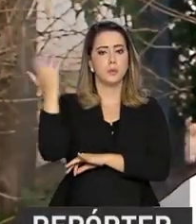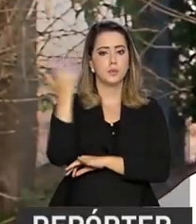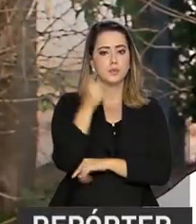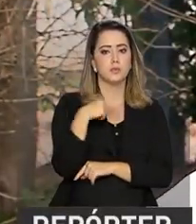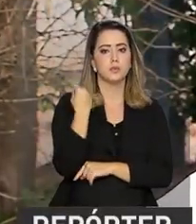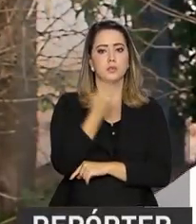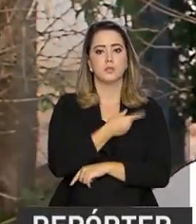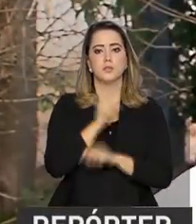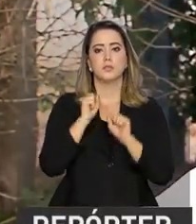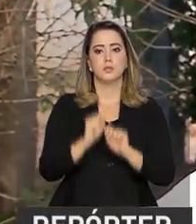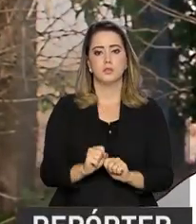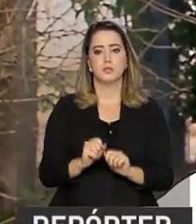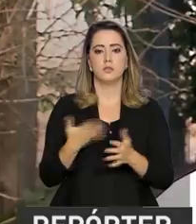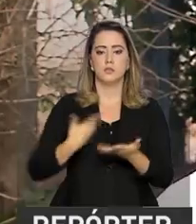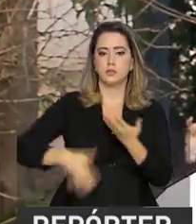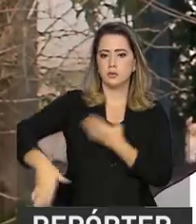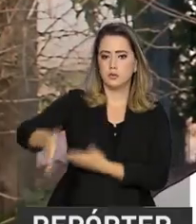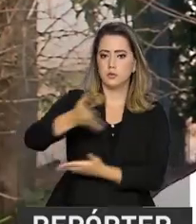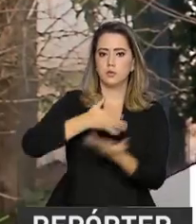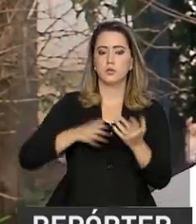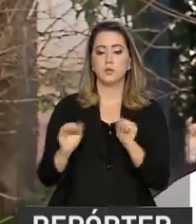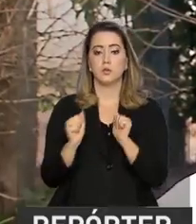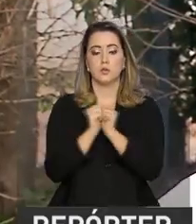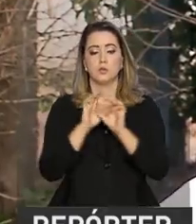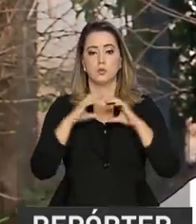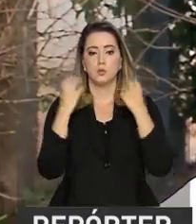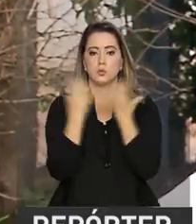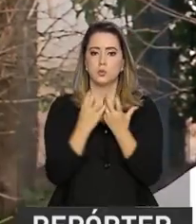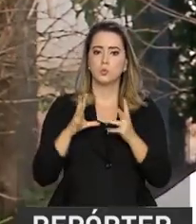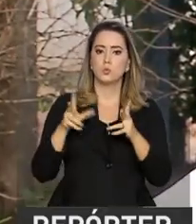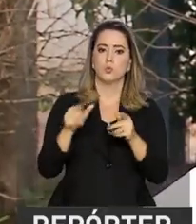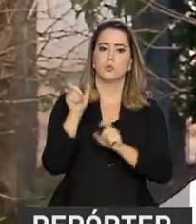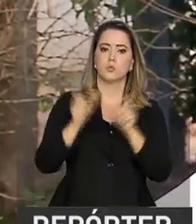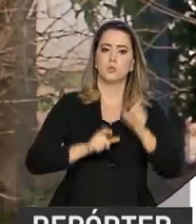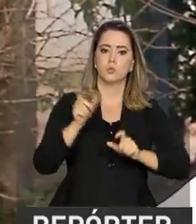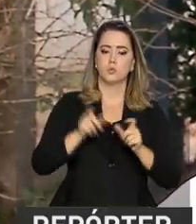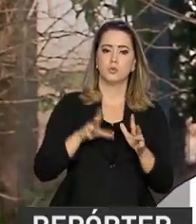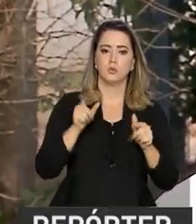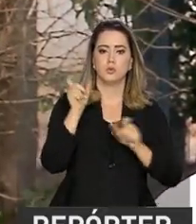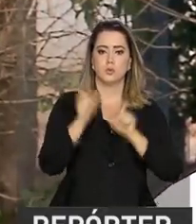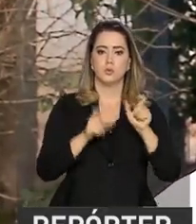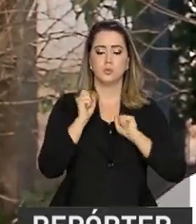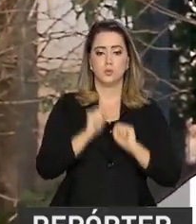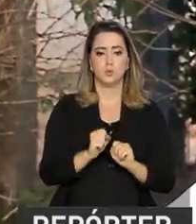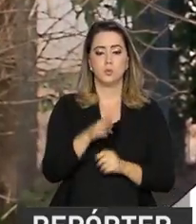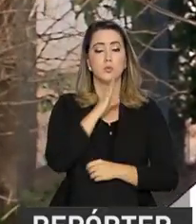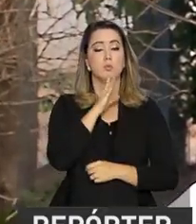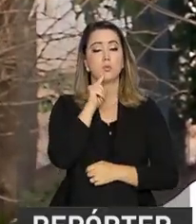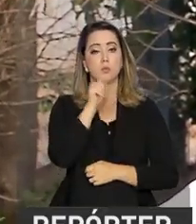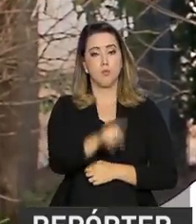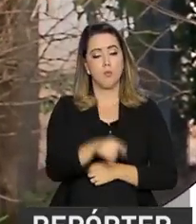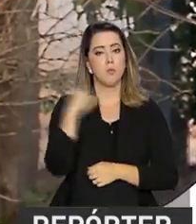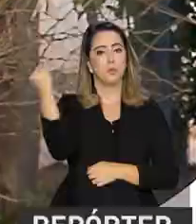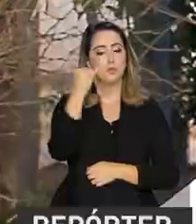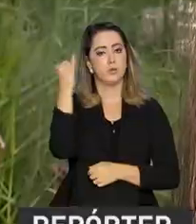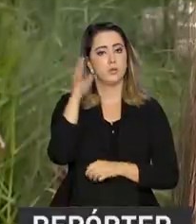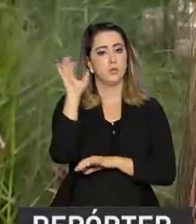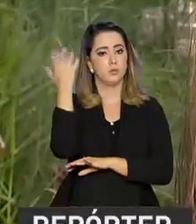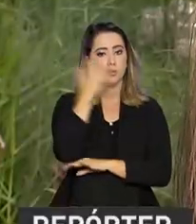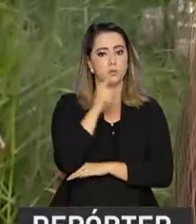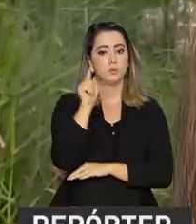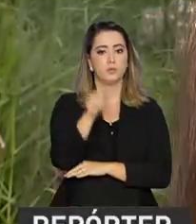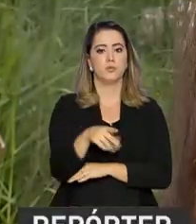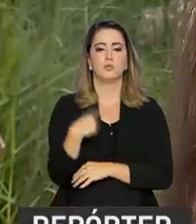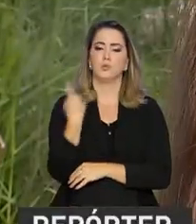gente pode envolver a comunidade, envolver todo mundo, para que todo mundo possa conhecer como é importante a natureza para a gente.